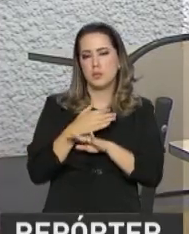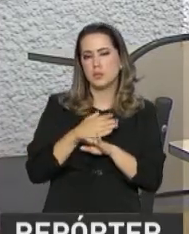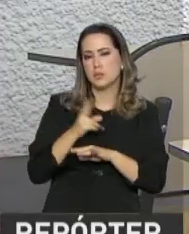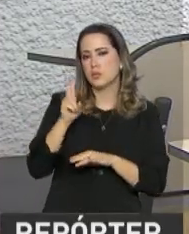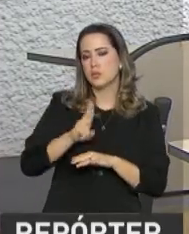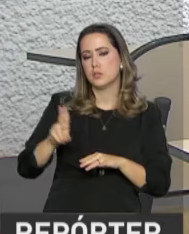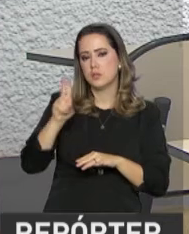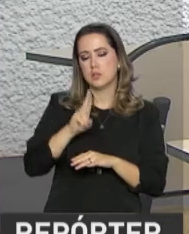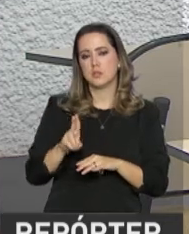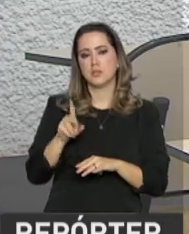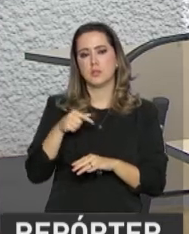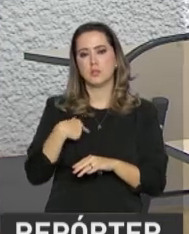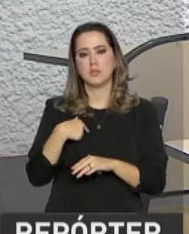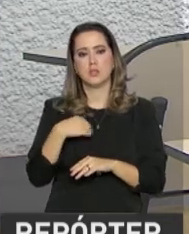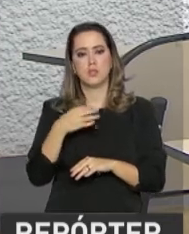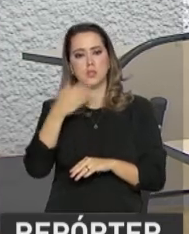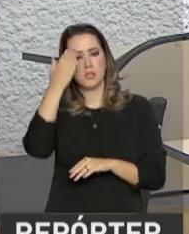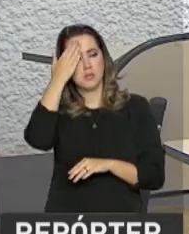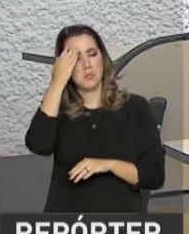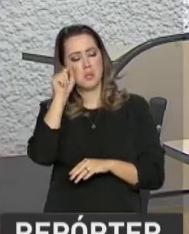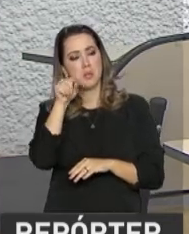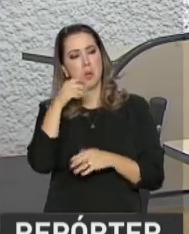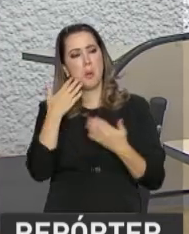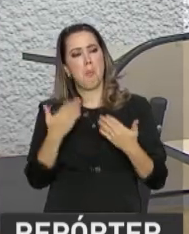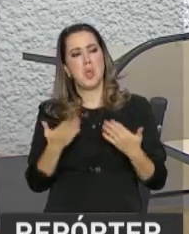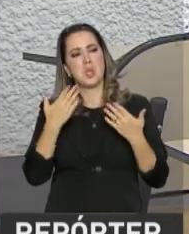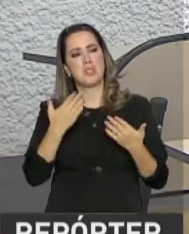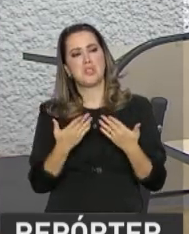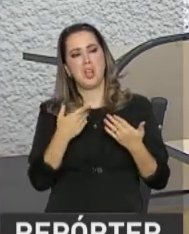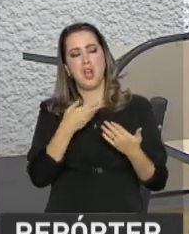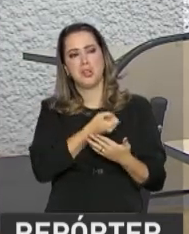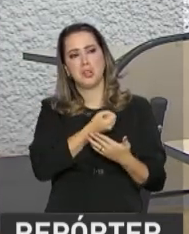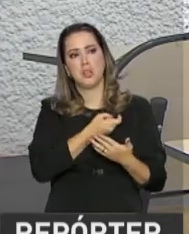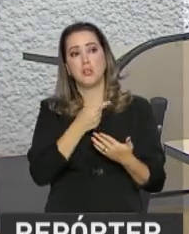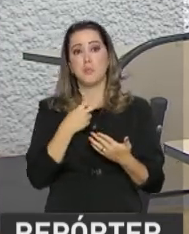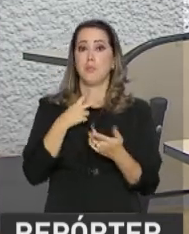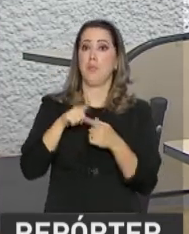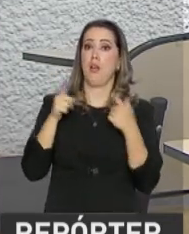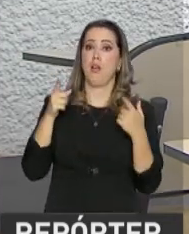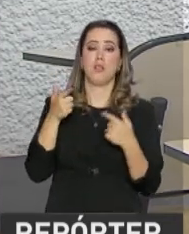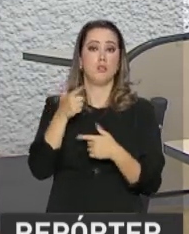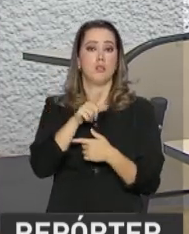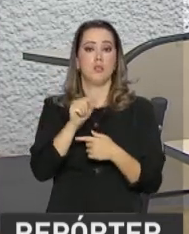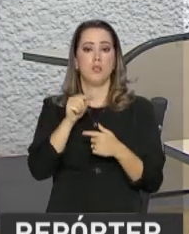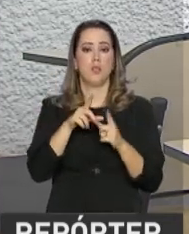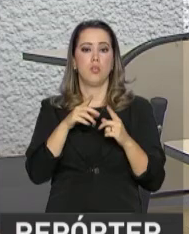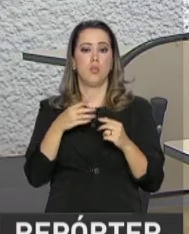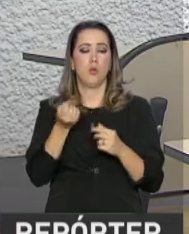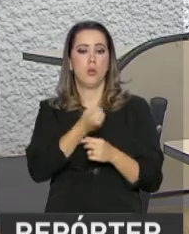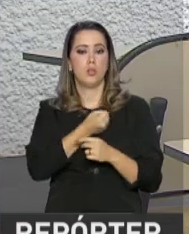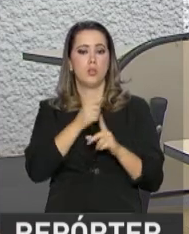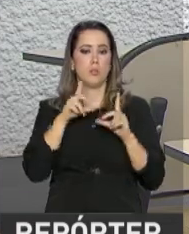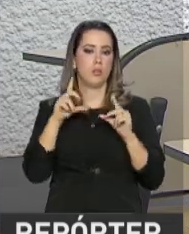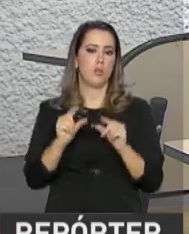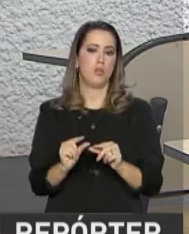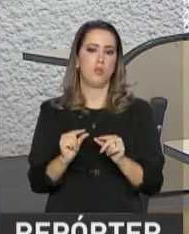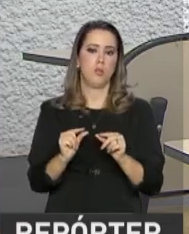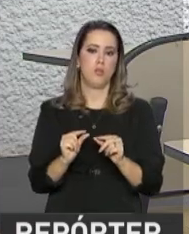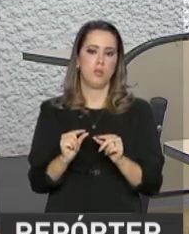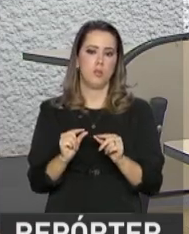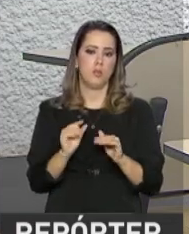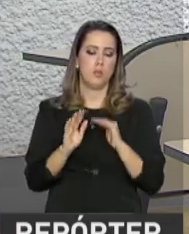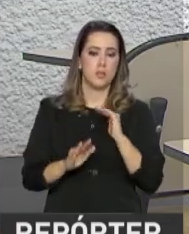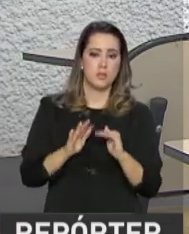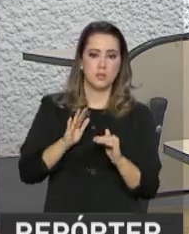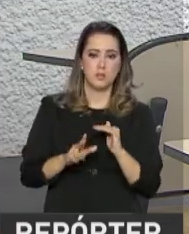achando que a nota vai ser pesada daquele jeito e não for você em uma nota menor então a sua nota